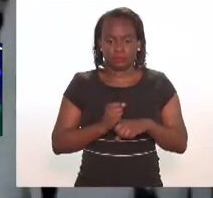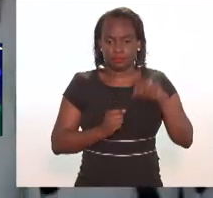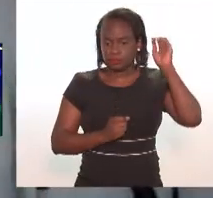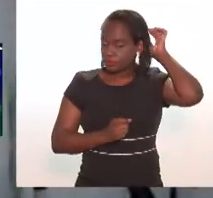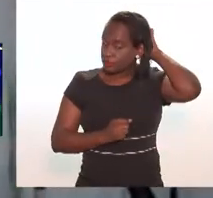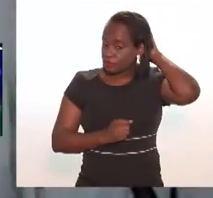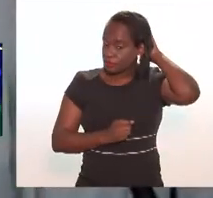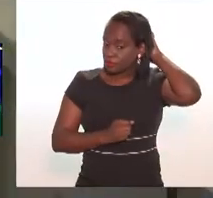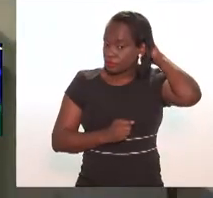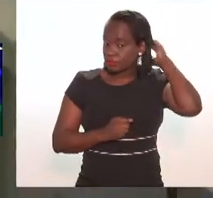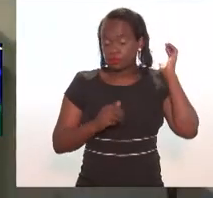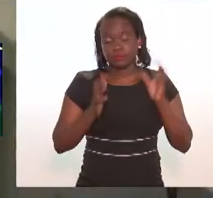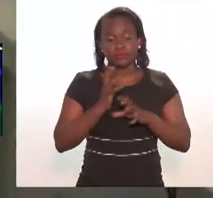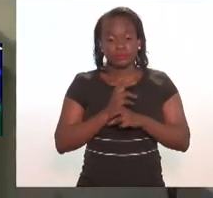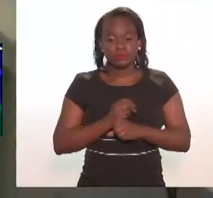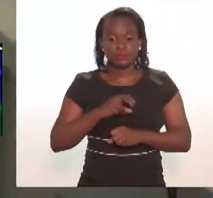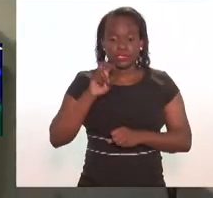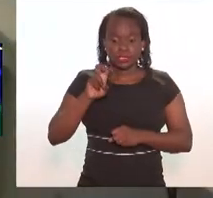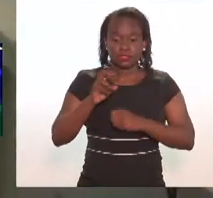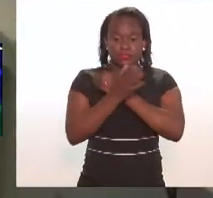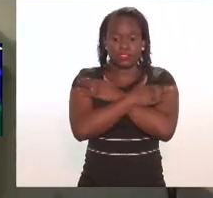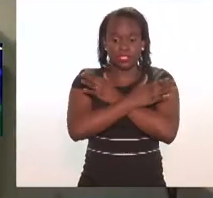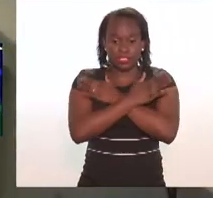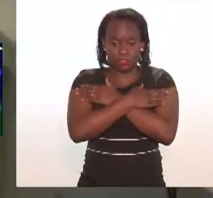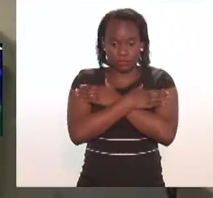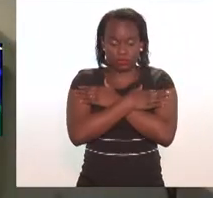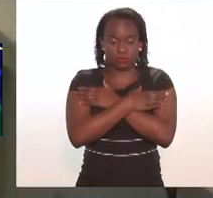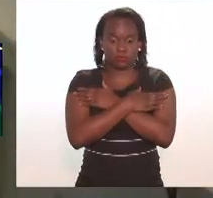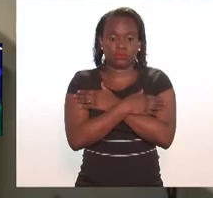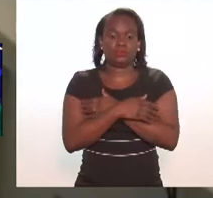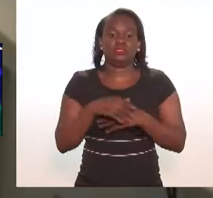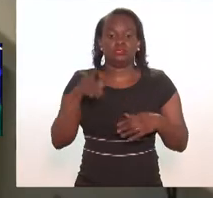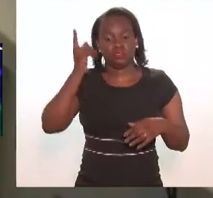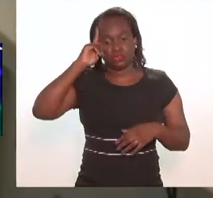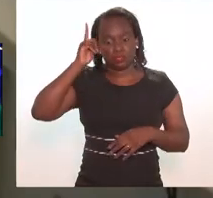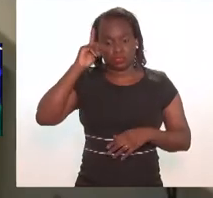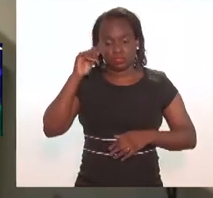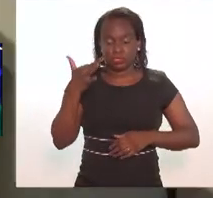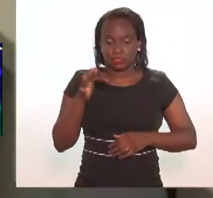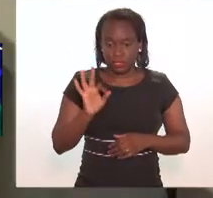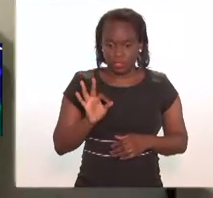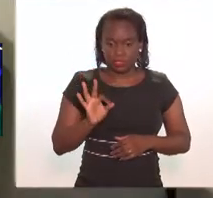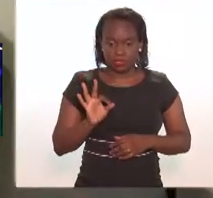Um total de 5 feriados e 10 dias